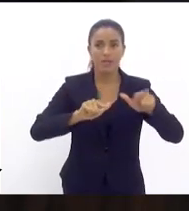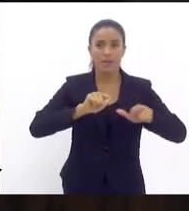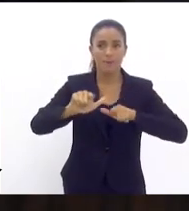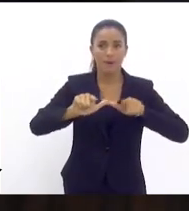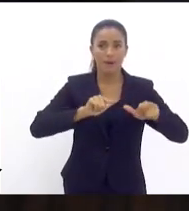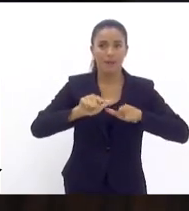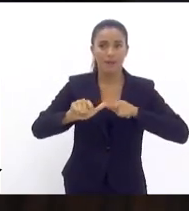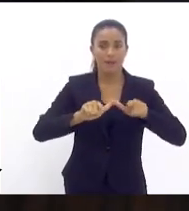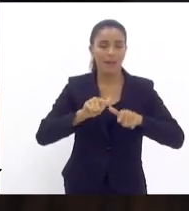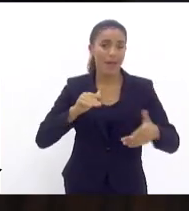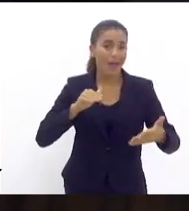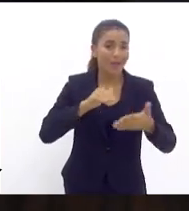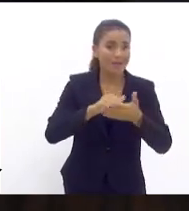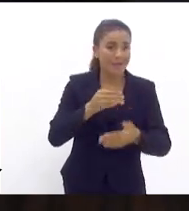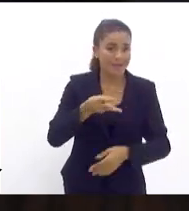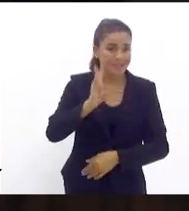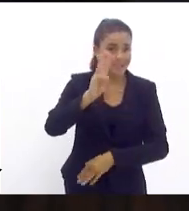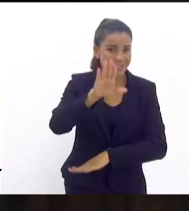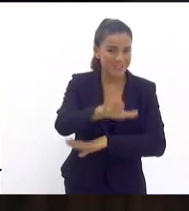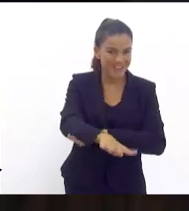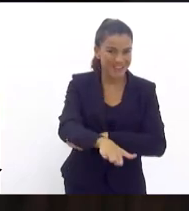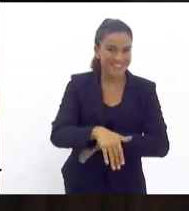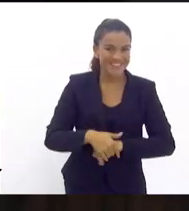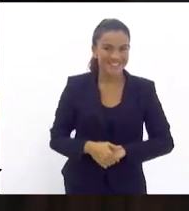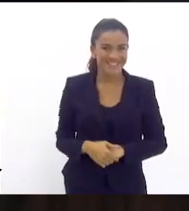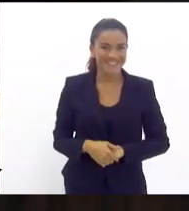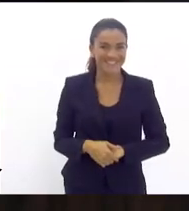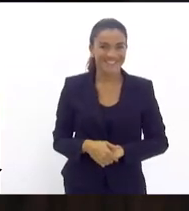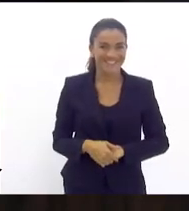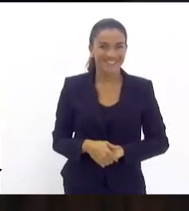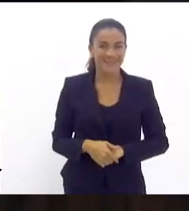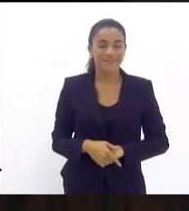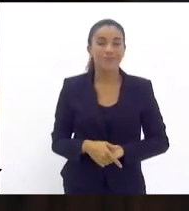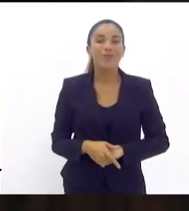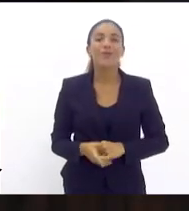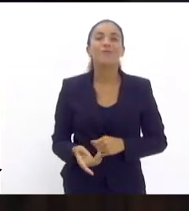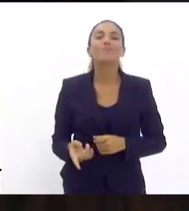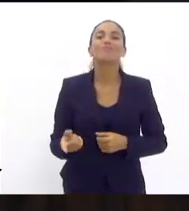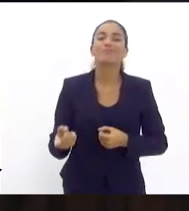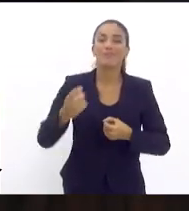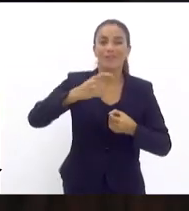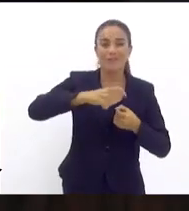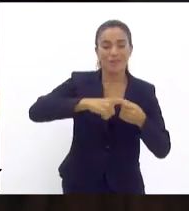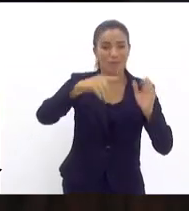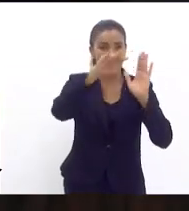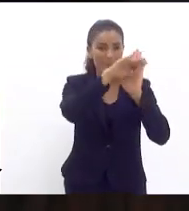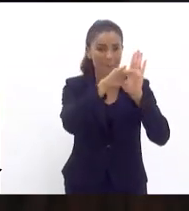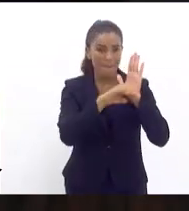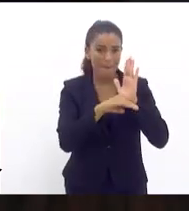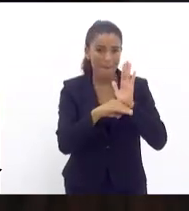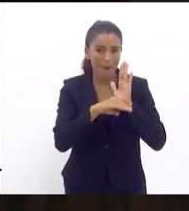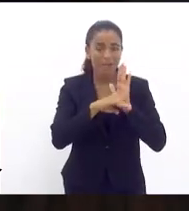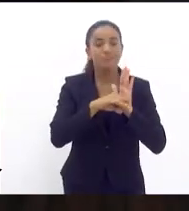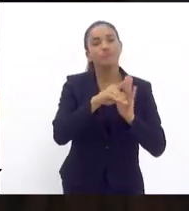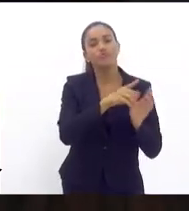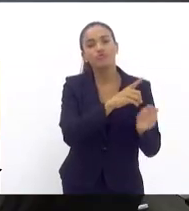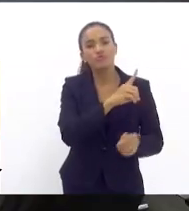as 15 horas, quando retornaremos com a ordem do dia. Está suspensa a sessão.